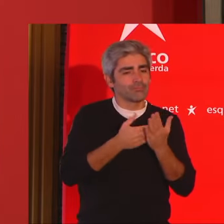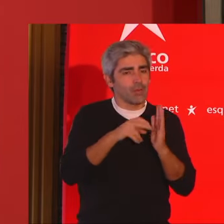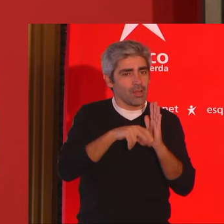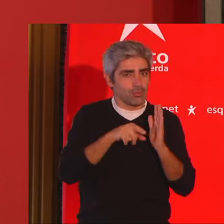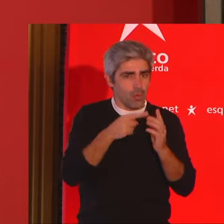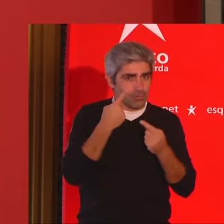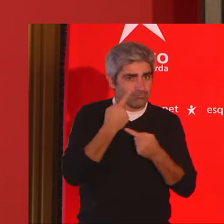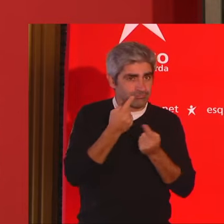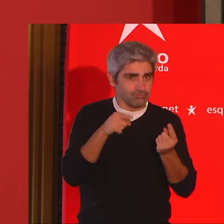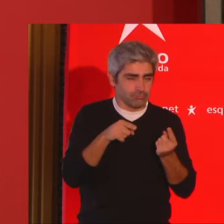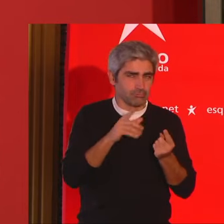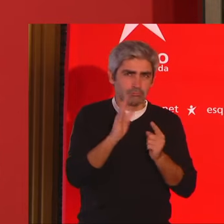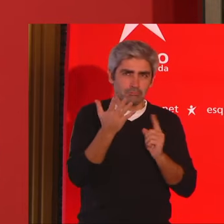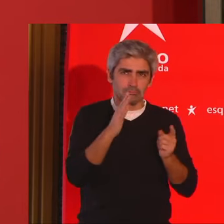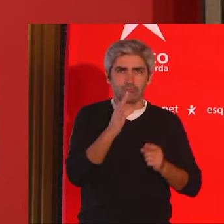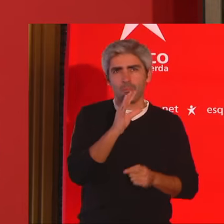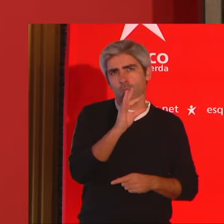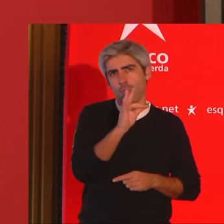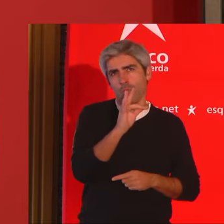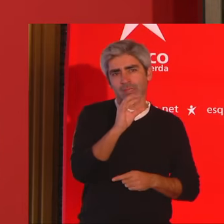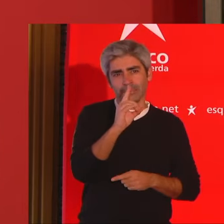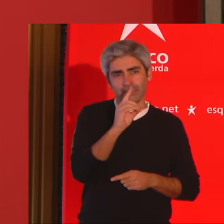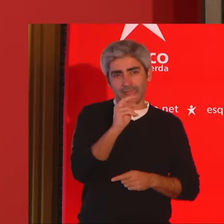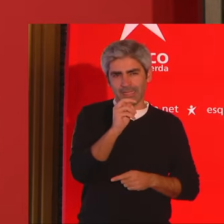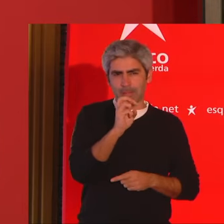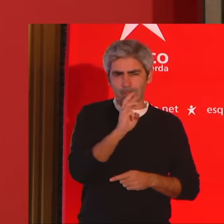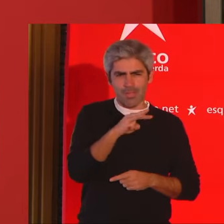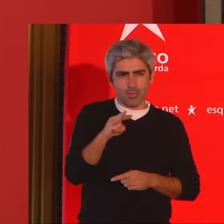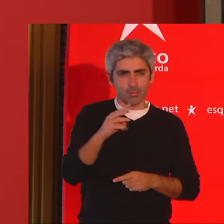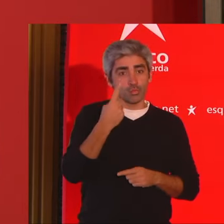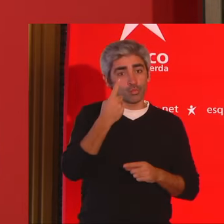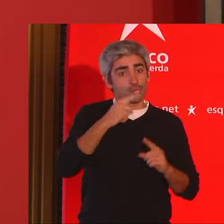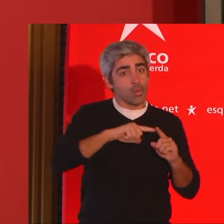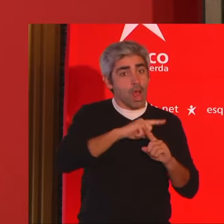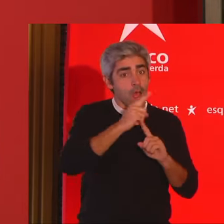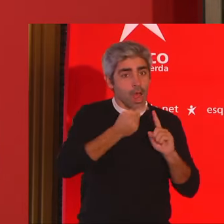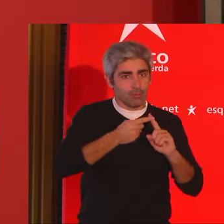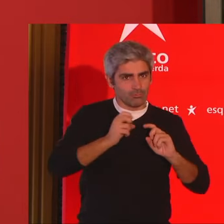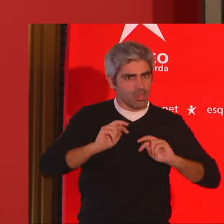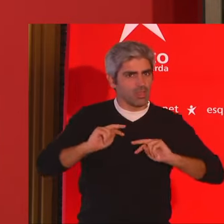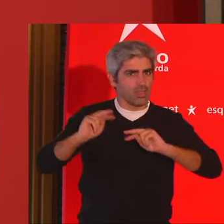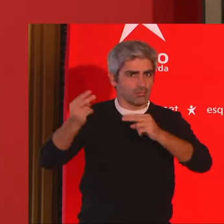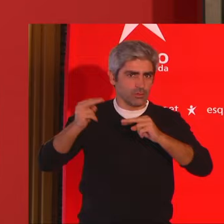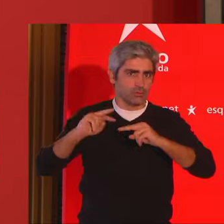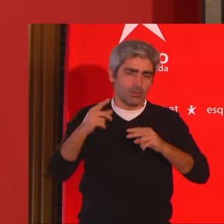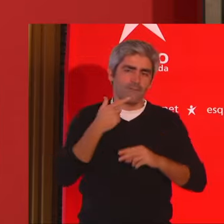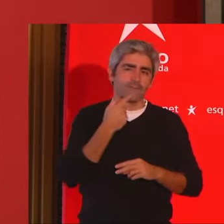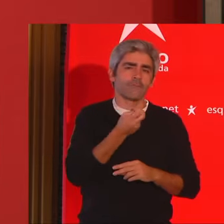qualquer coisa como 463 milhões por ano que é transferida